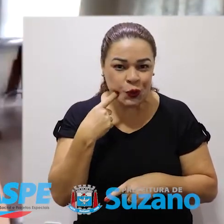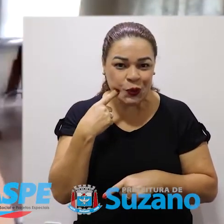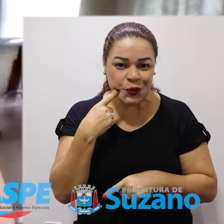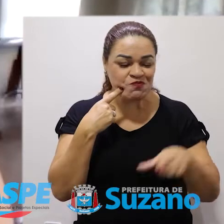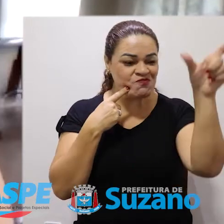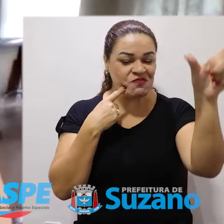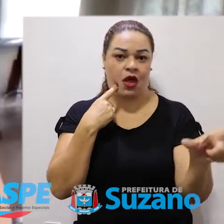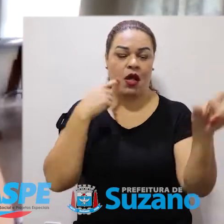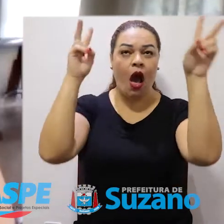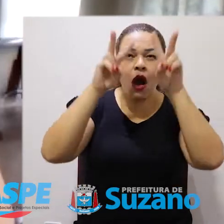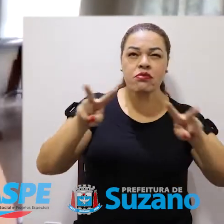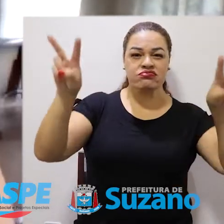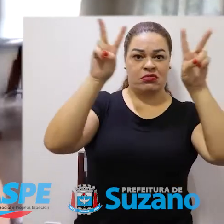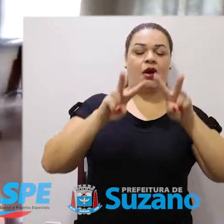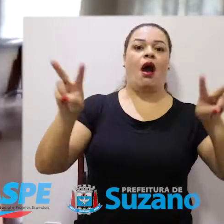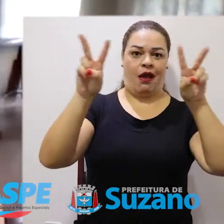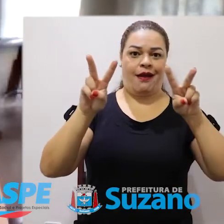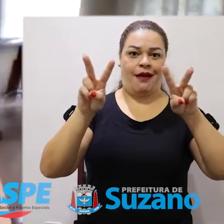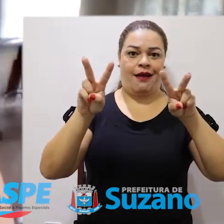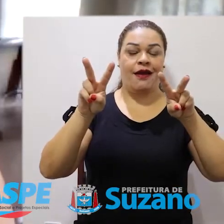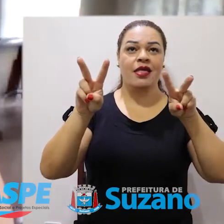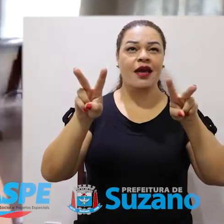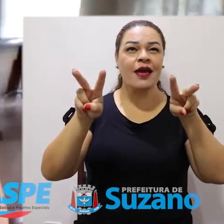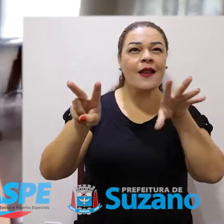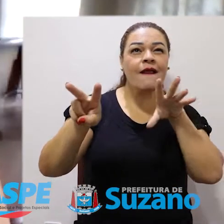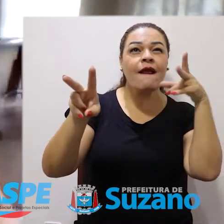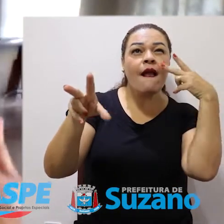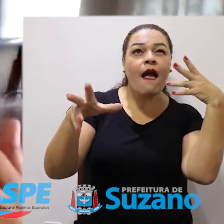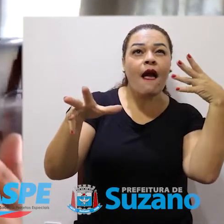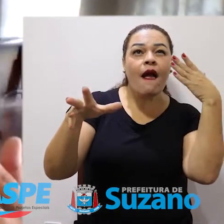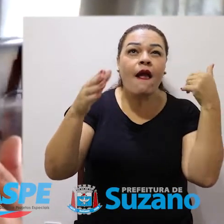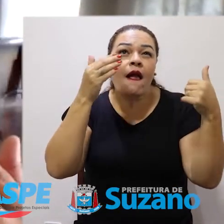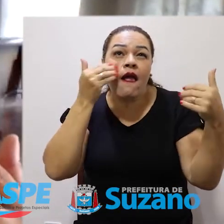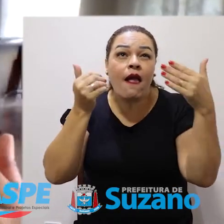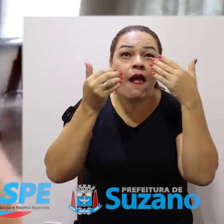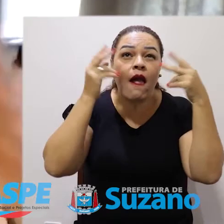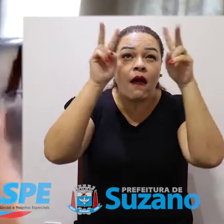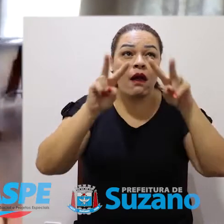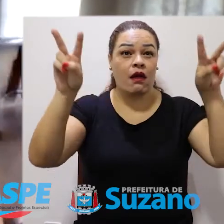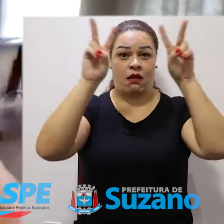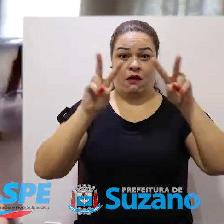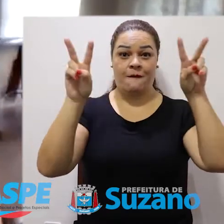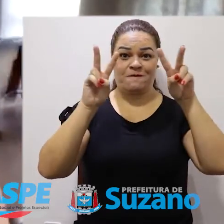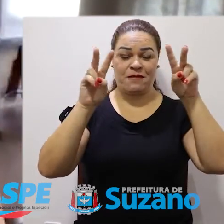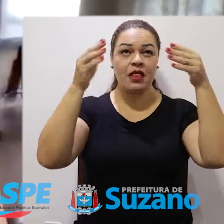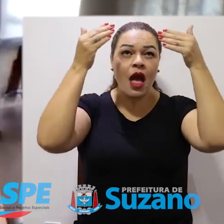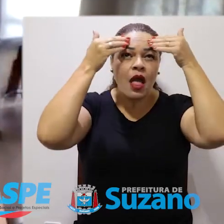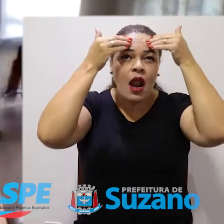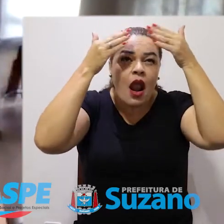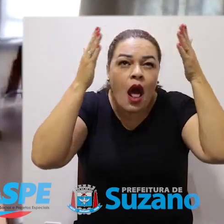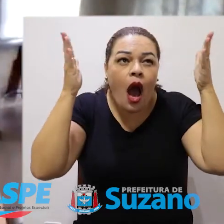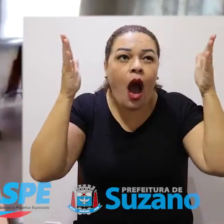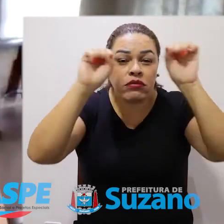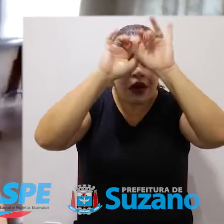um sujeito que é visual, que se constitui visualmente, que entende o mundo de uma forma